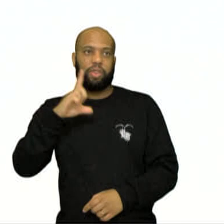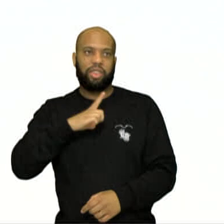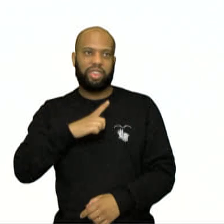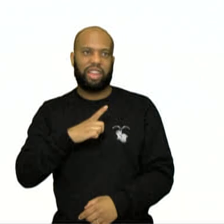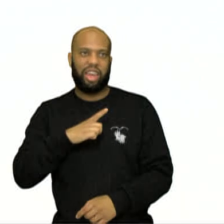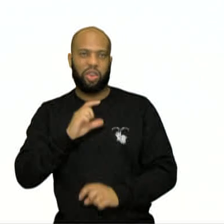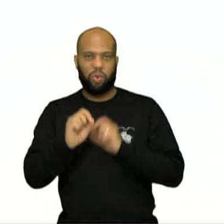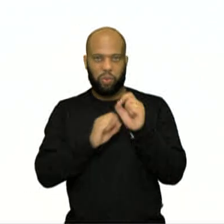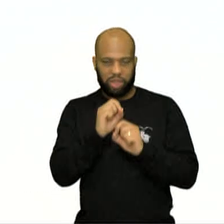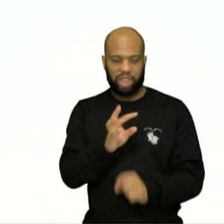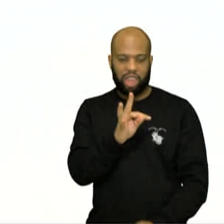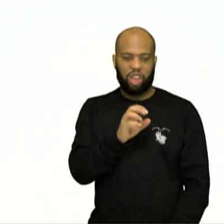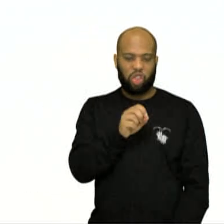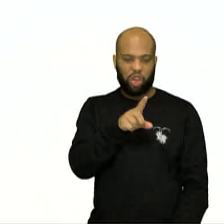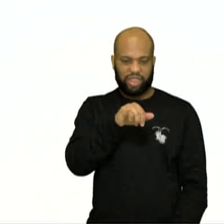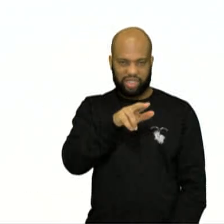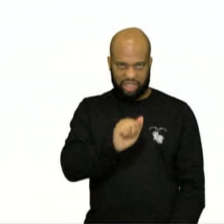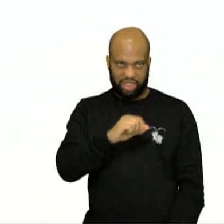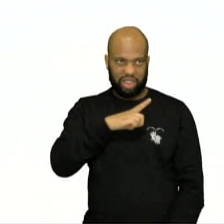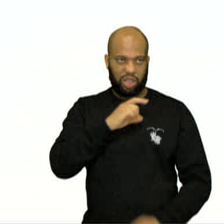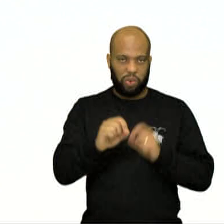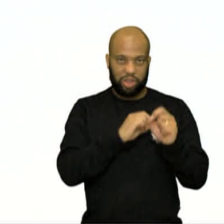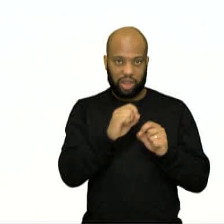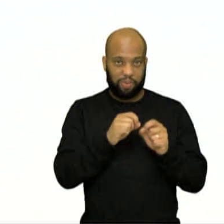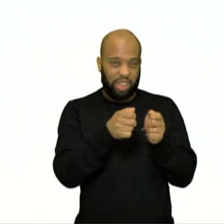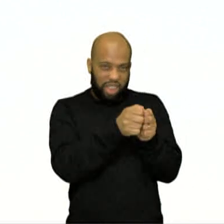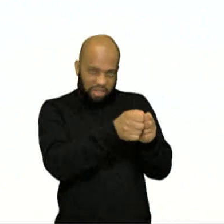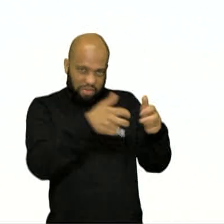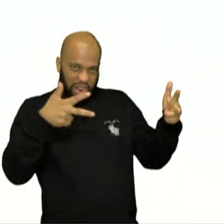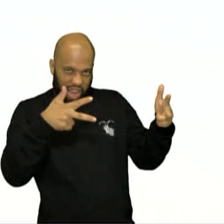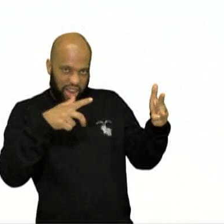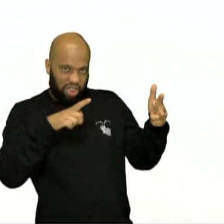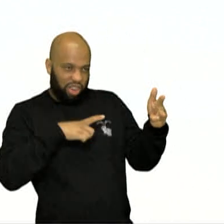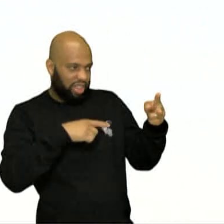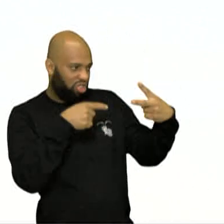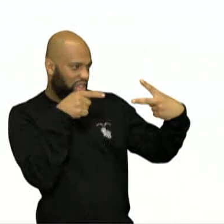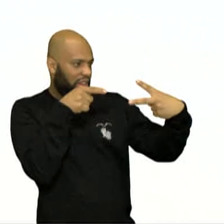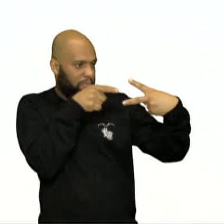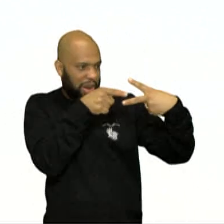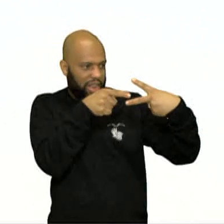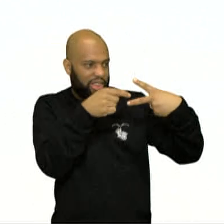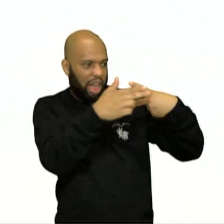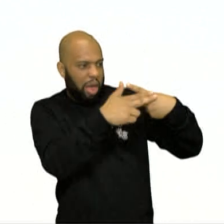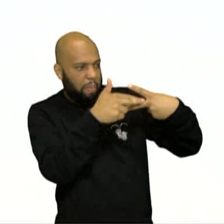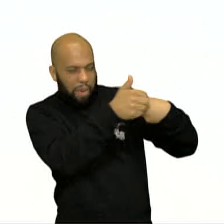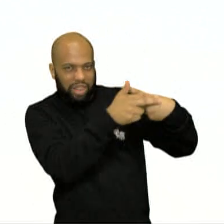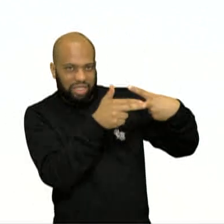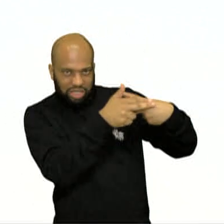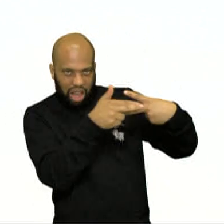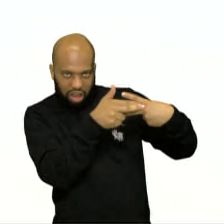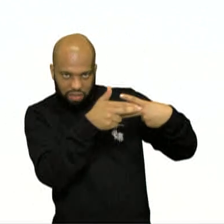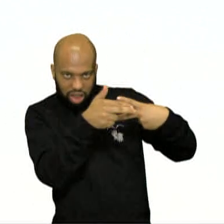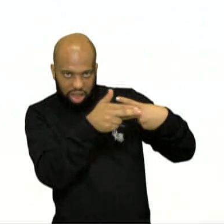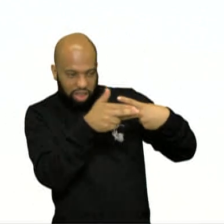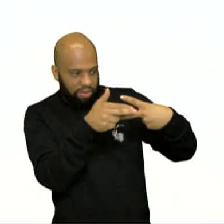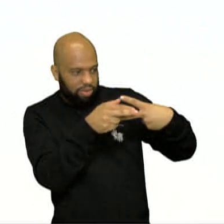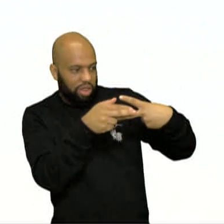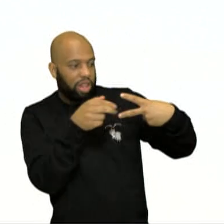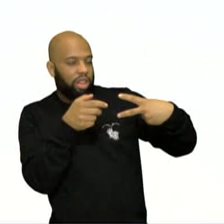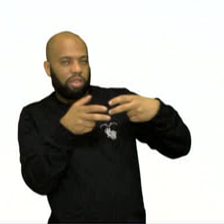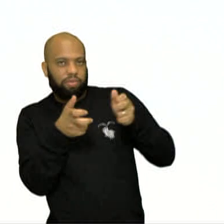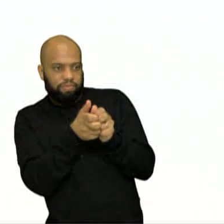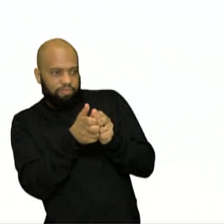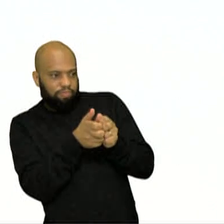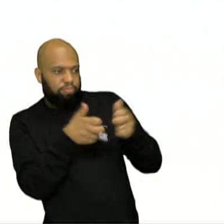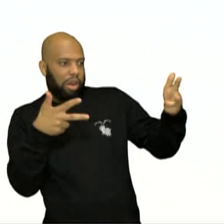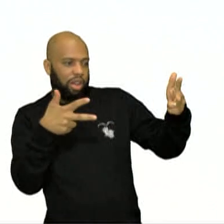toxina dessa planta na ponta das flechas e também nas zarabatanas, que é aquela que eles assopram com a boca, e eles